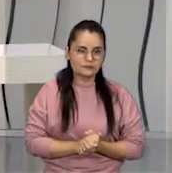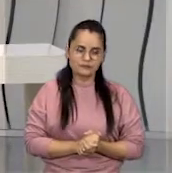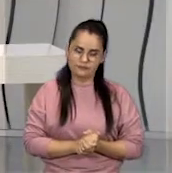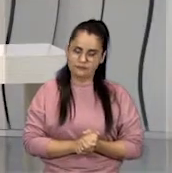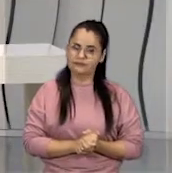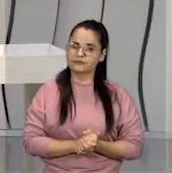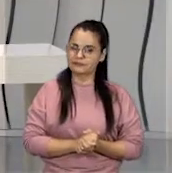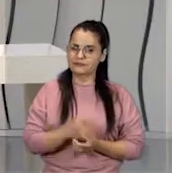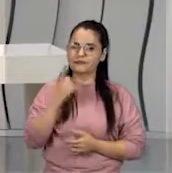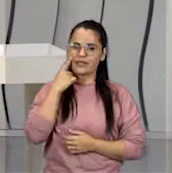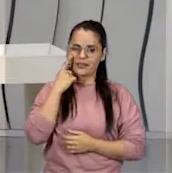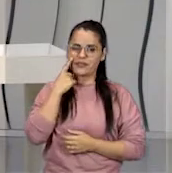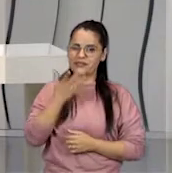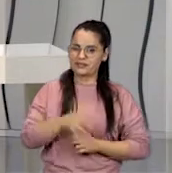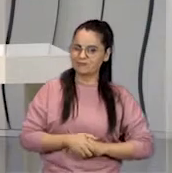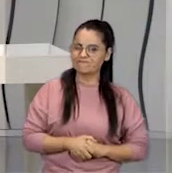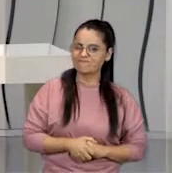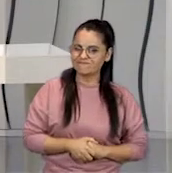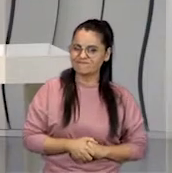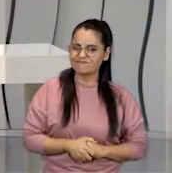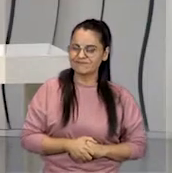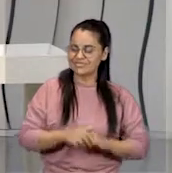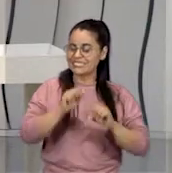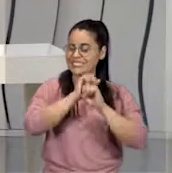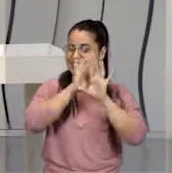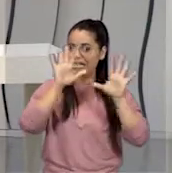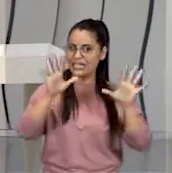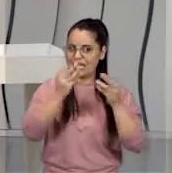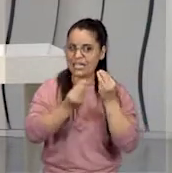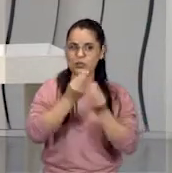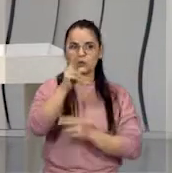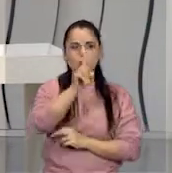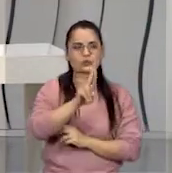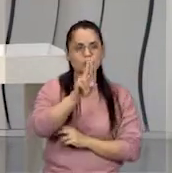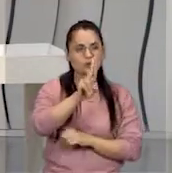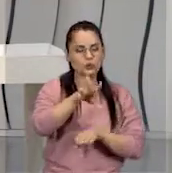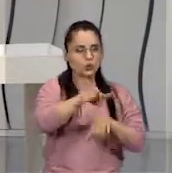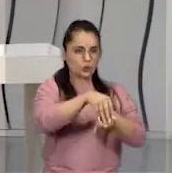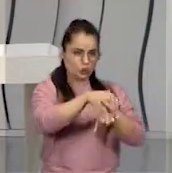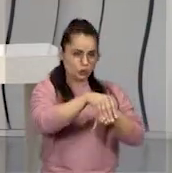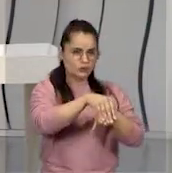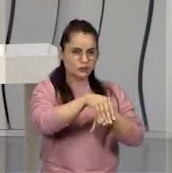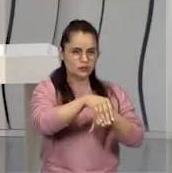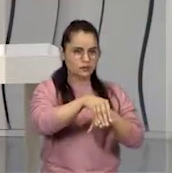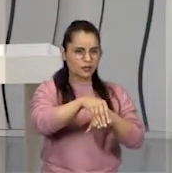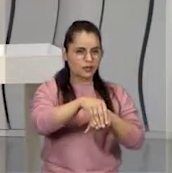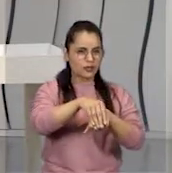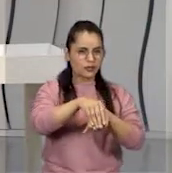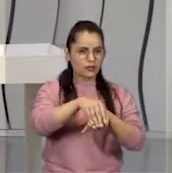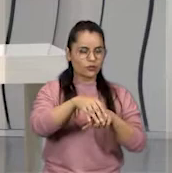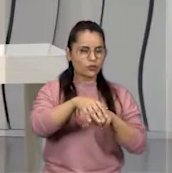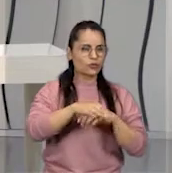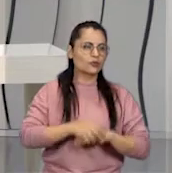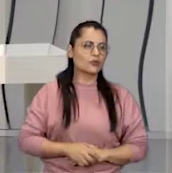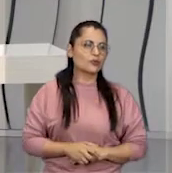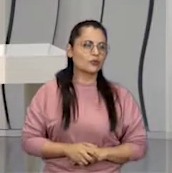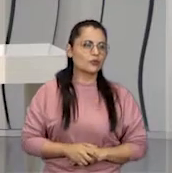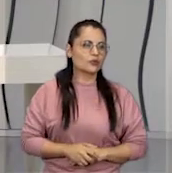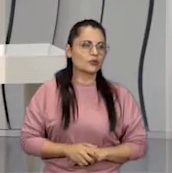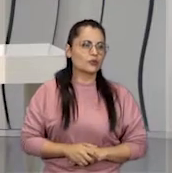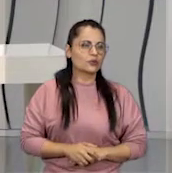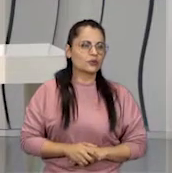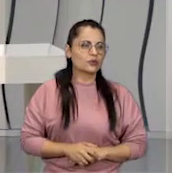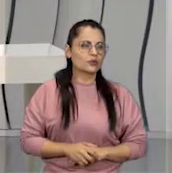Tá vendo? Nós vemos aqui realmente, é claro, a utilização do conhecimento como prática,